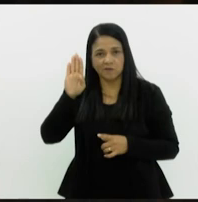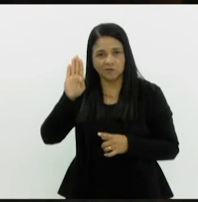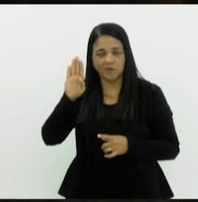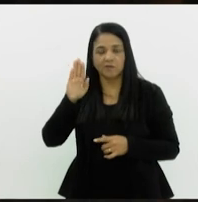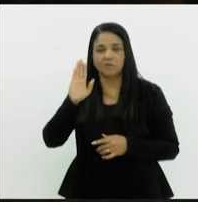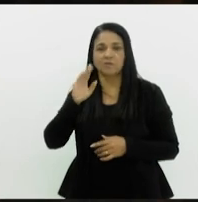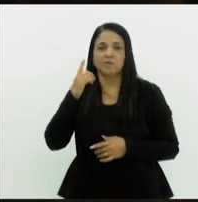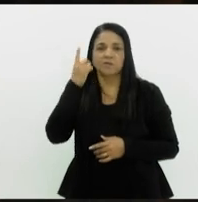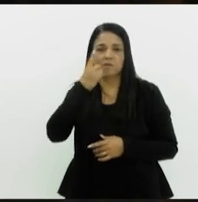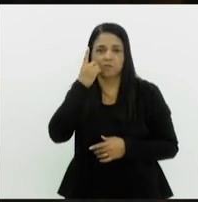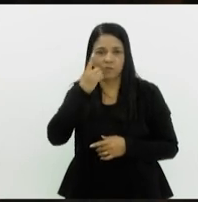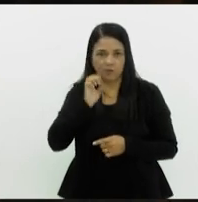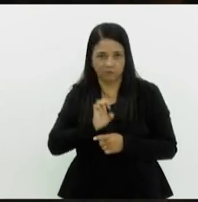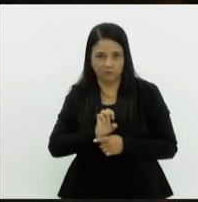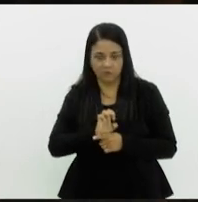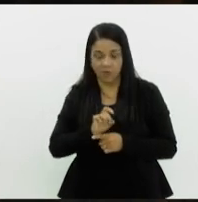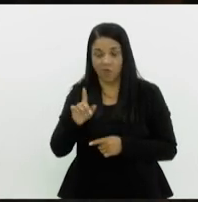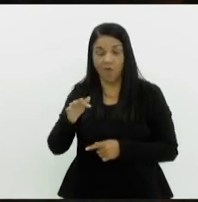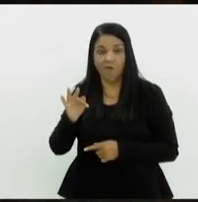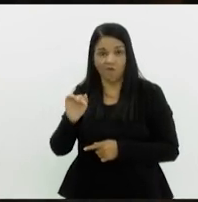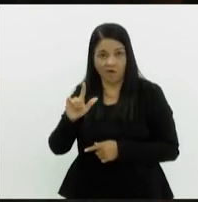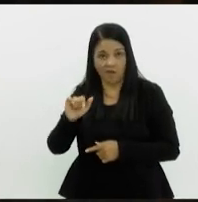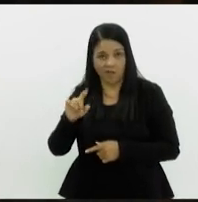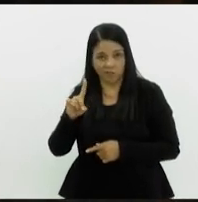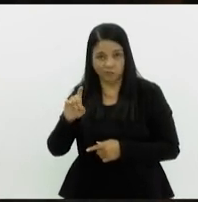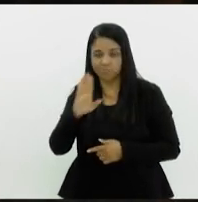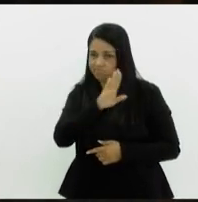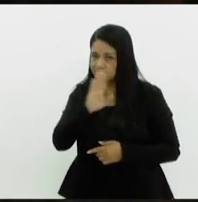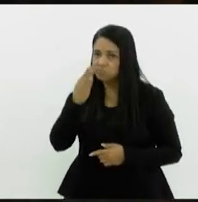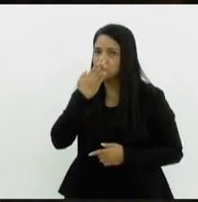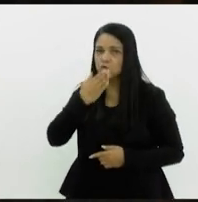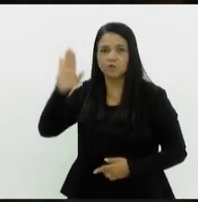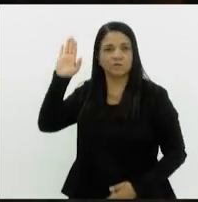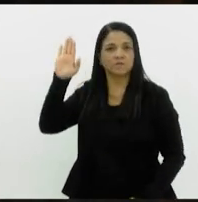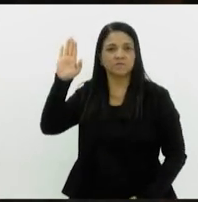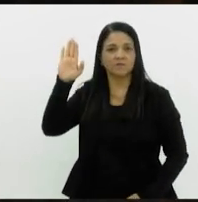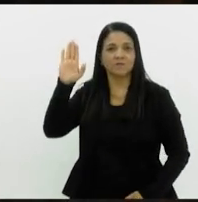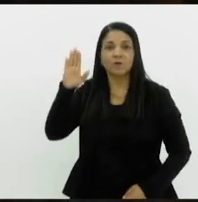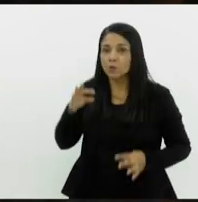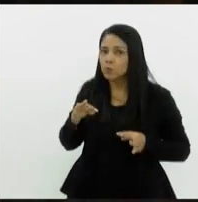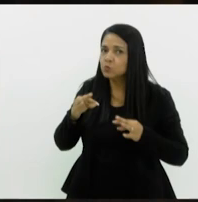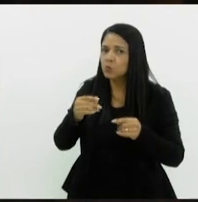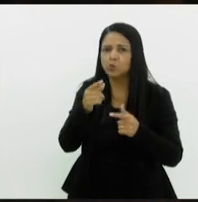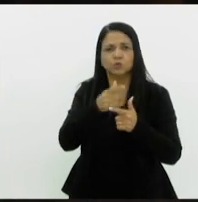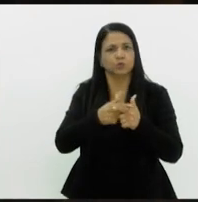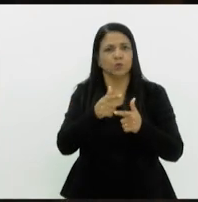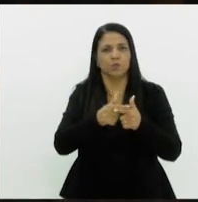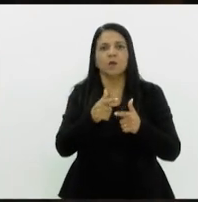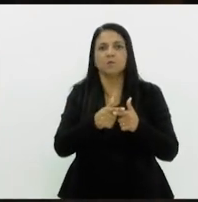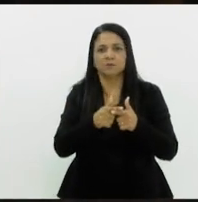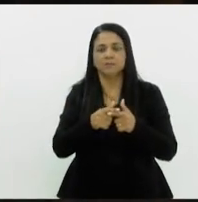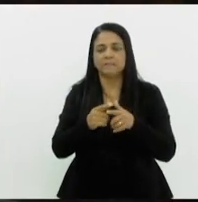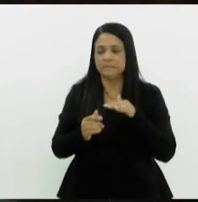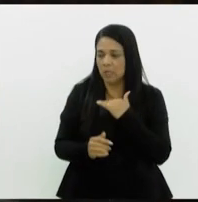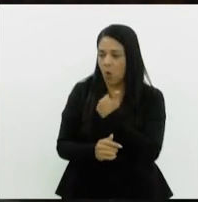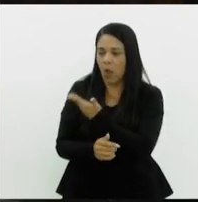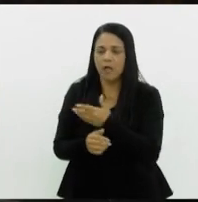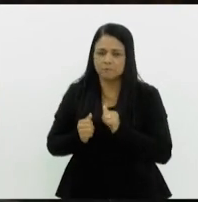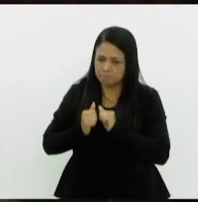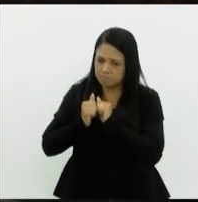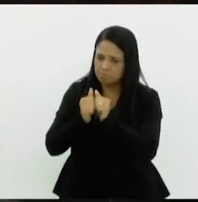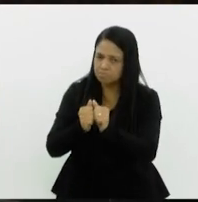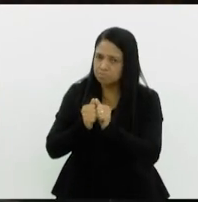estadual, o Vlad deu sua palavra e, com todos os problemas, ele esteve ao meu lado o tempo